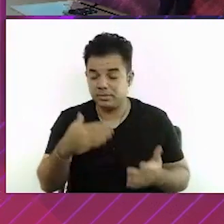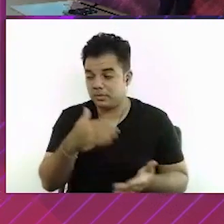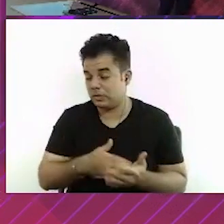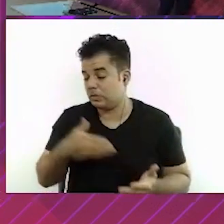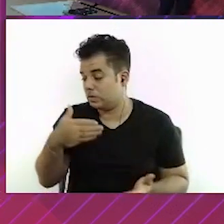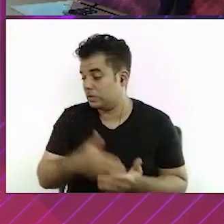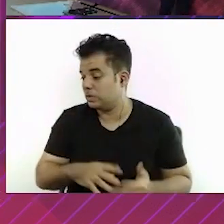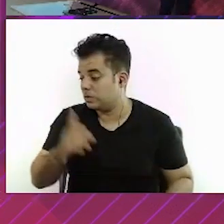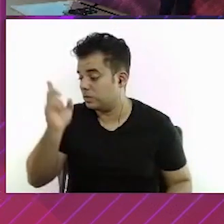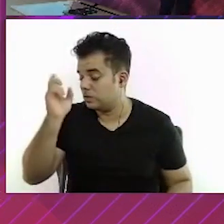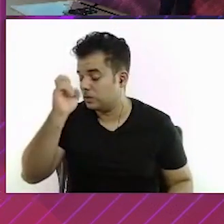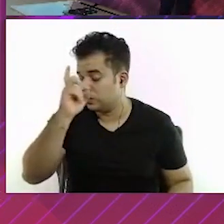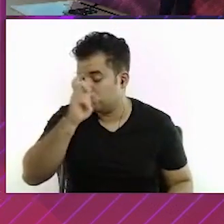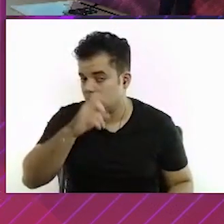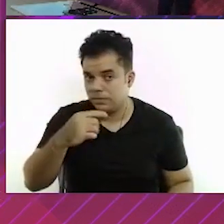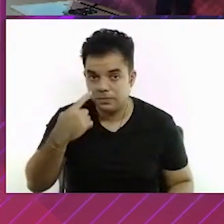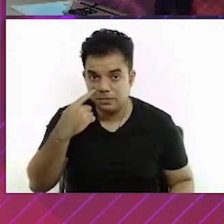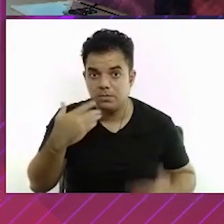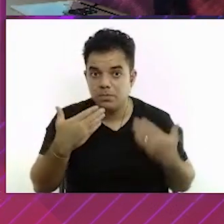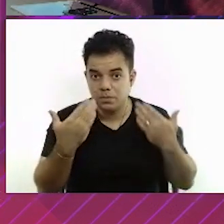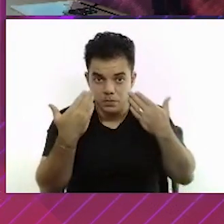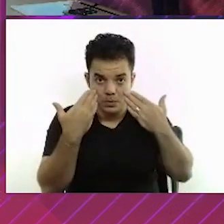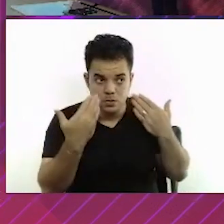até aqui é só a ponta do iceberg.